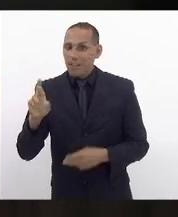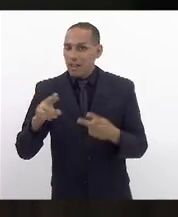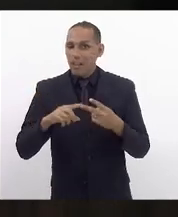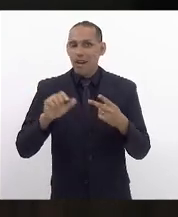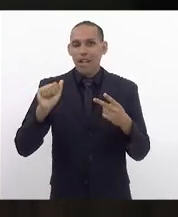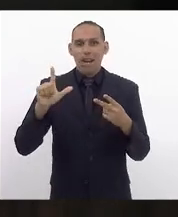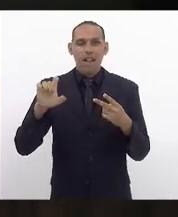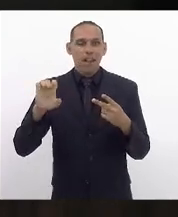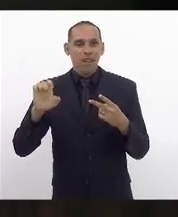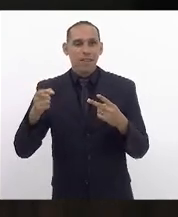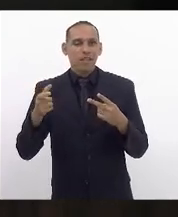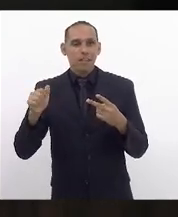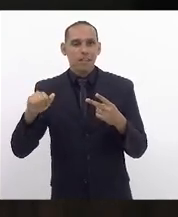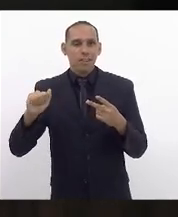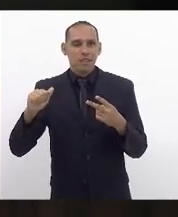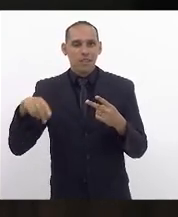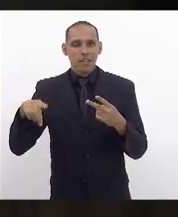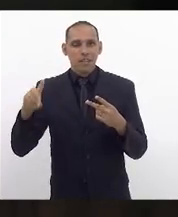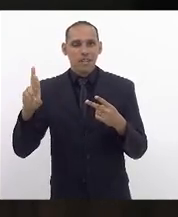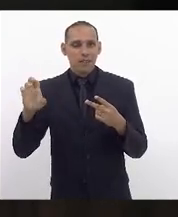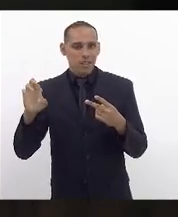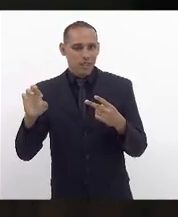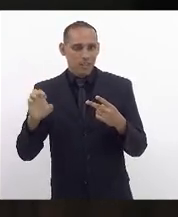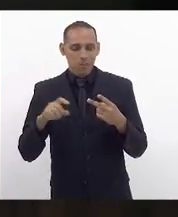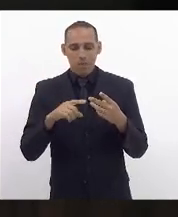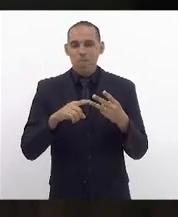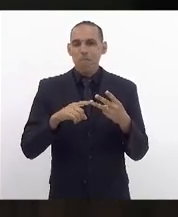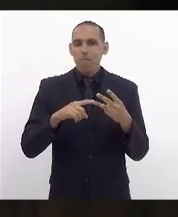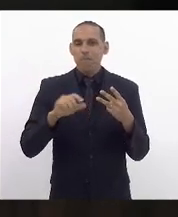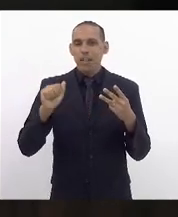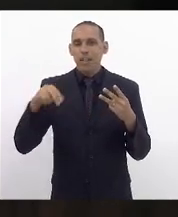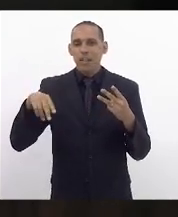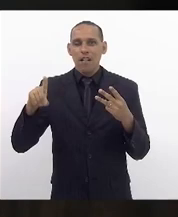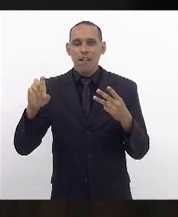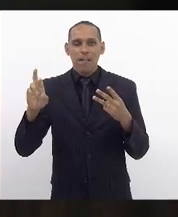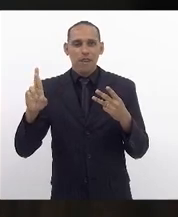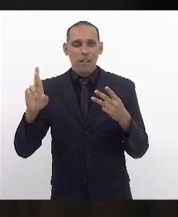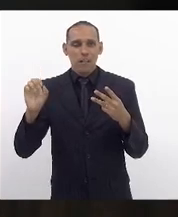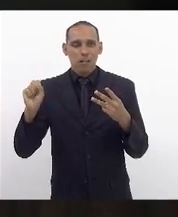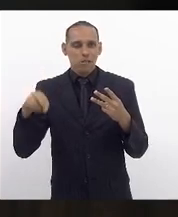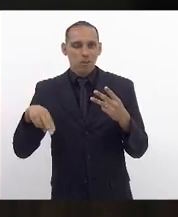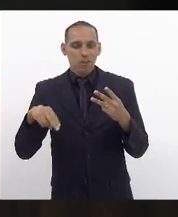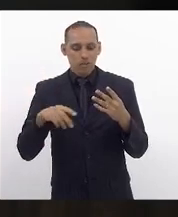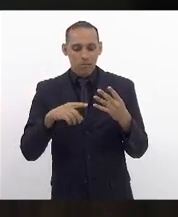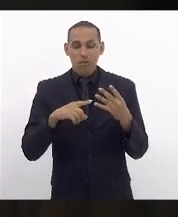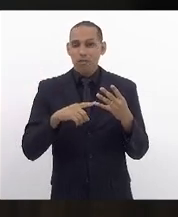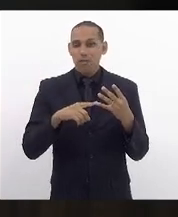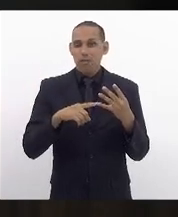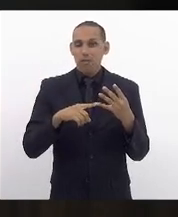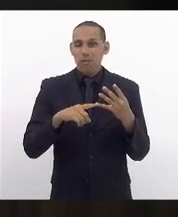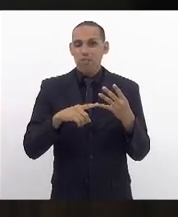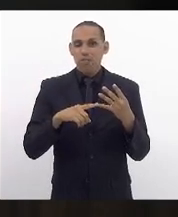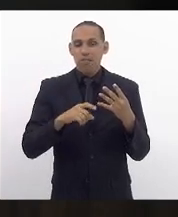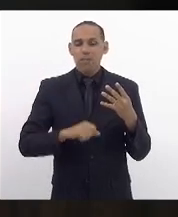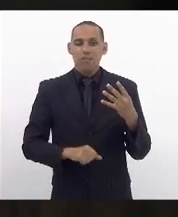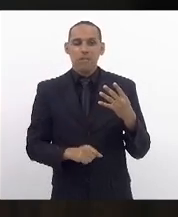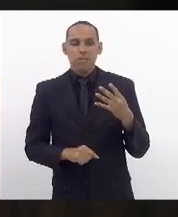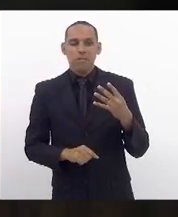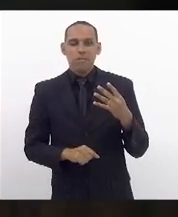Freitas. Deputado Alexandre Freitas. Deputado Anderson Alexandre. Deputado Anderson